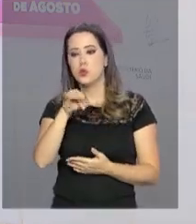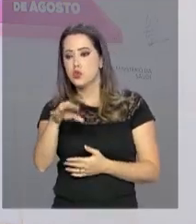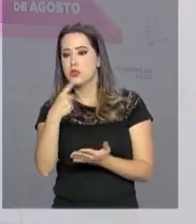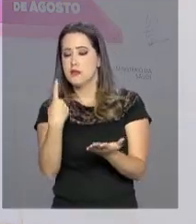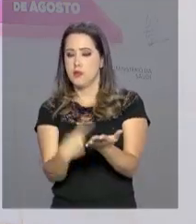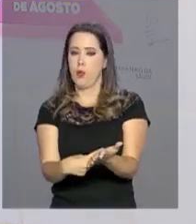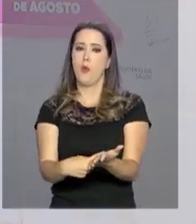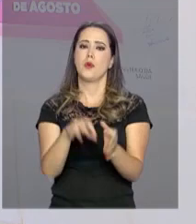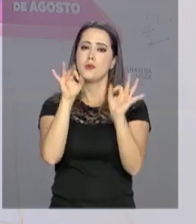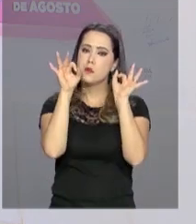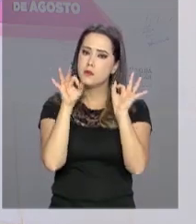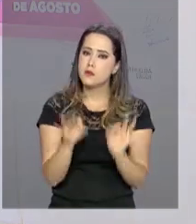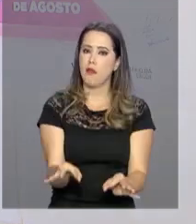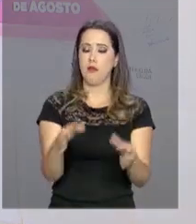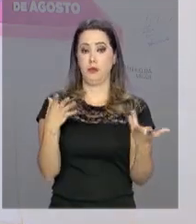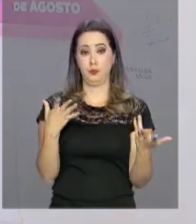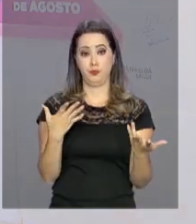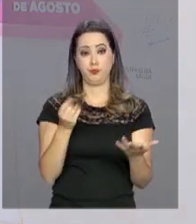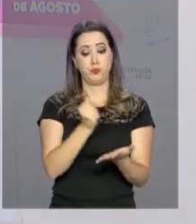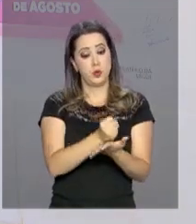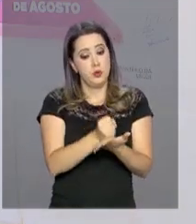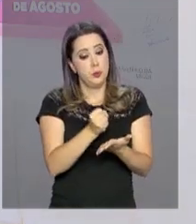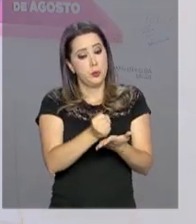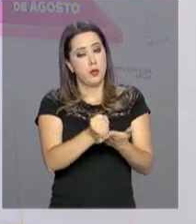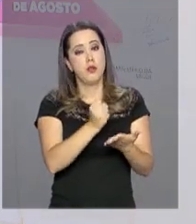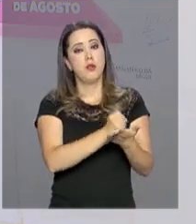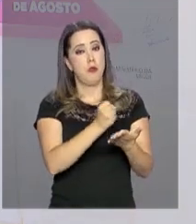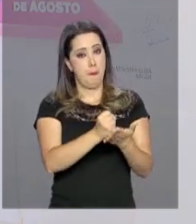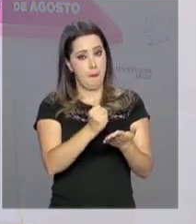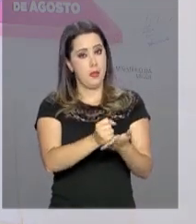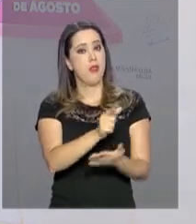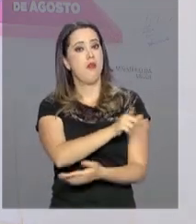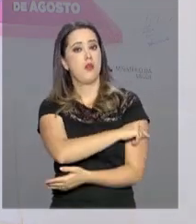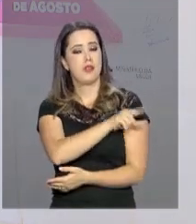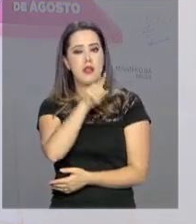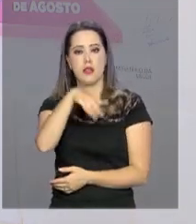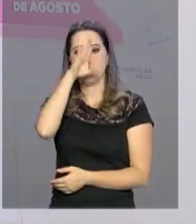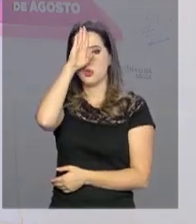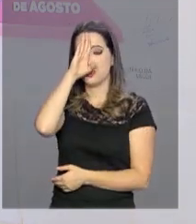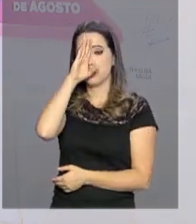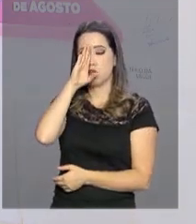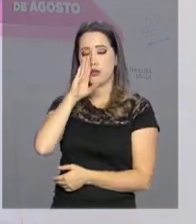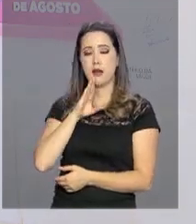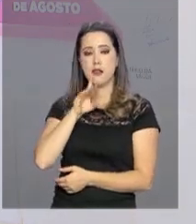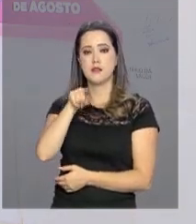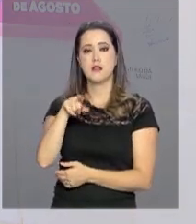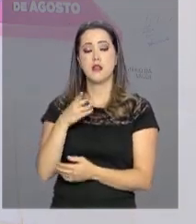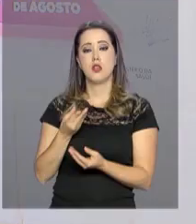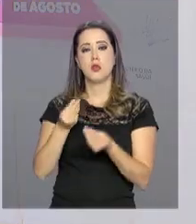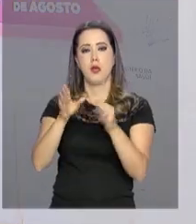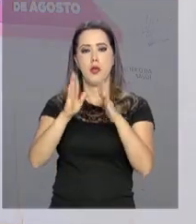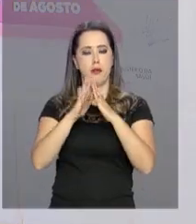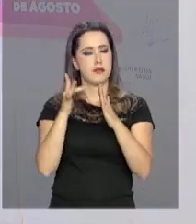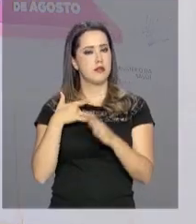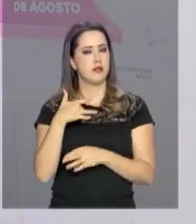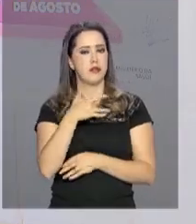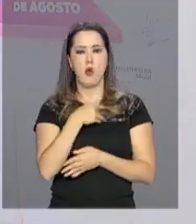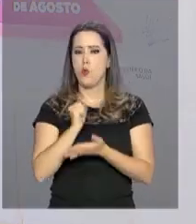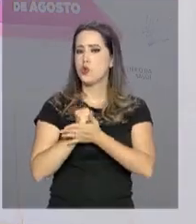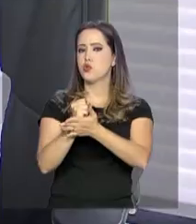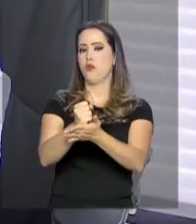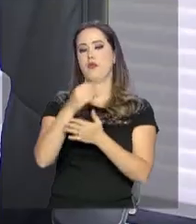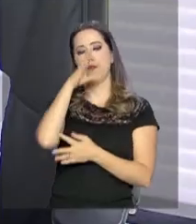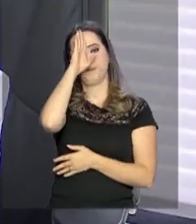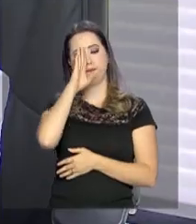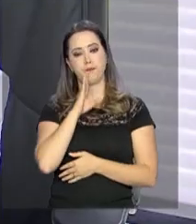No Brasil, as vacinas que constam no calendário do Ministério da Saúde são gratuitas e aplicadas nas unidades básicas de